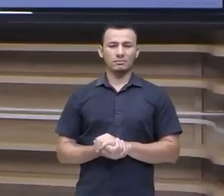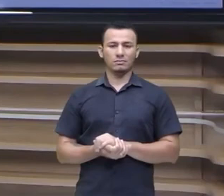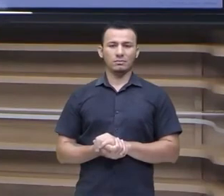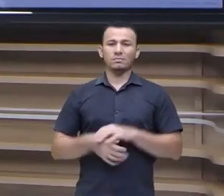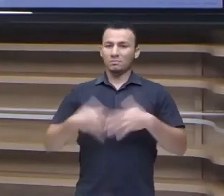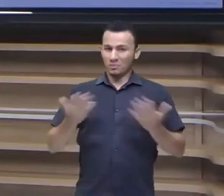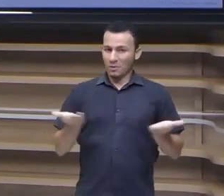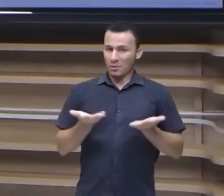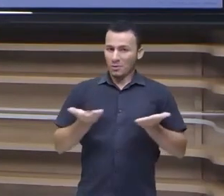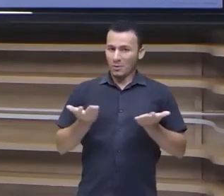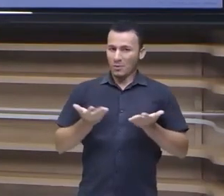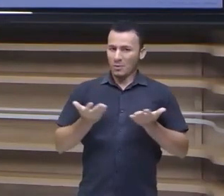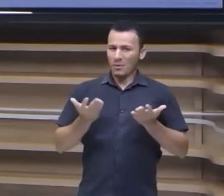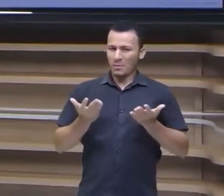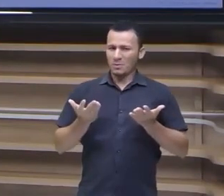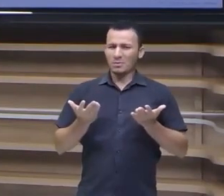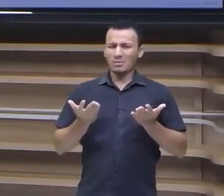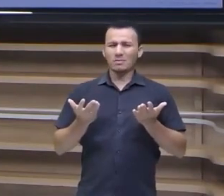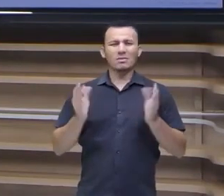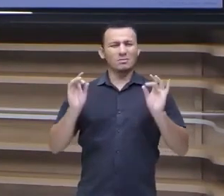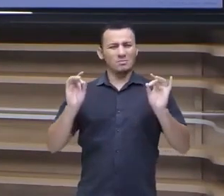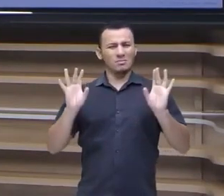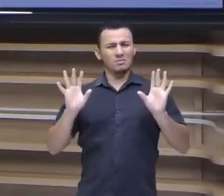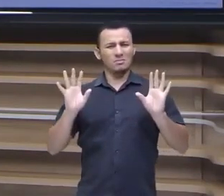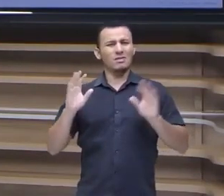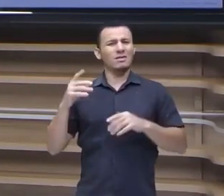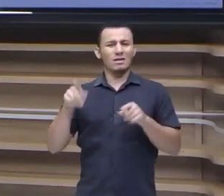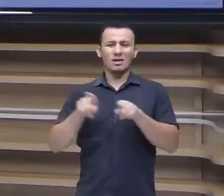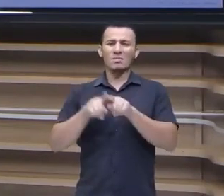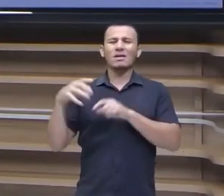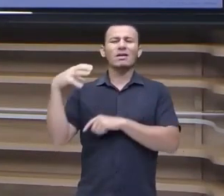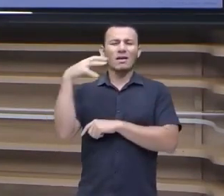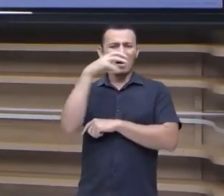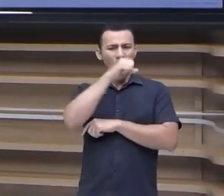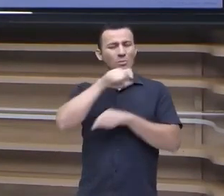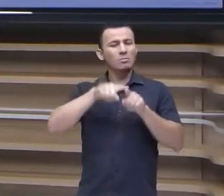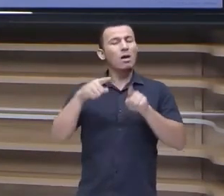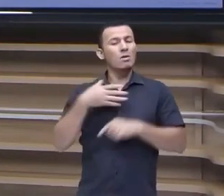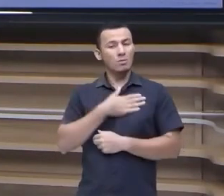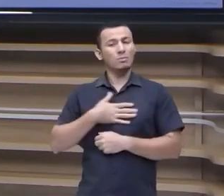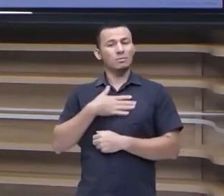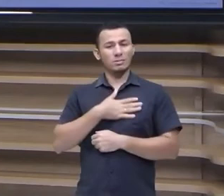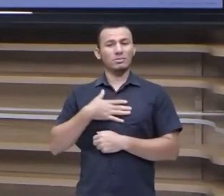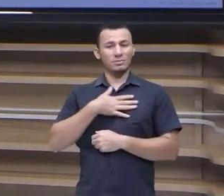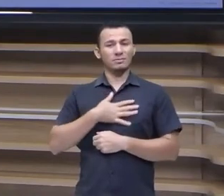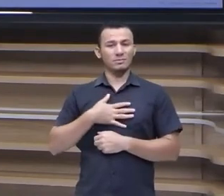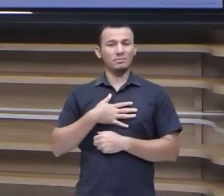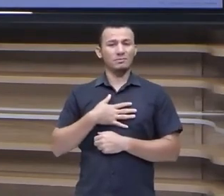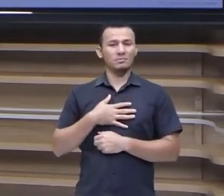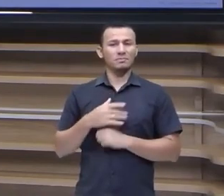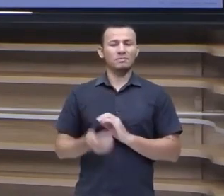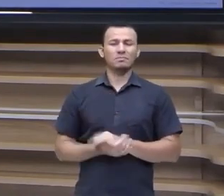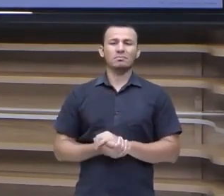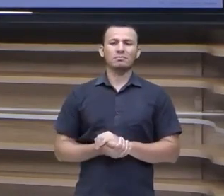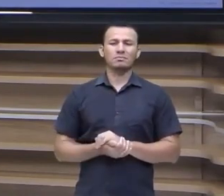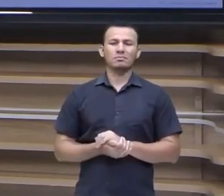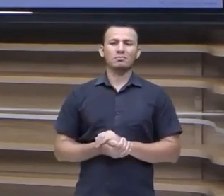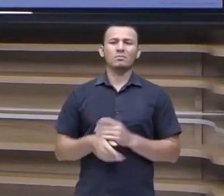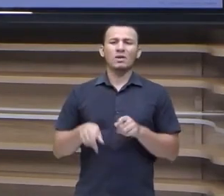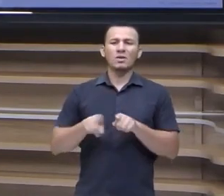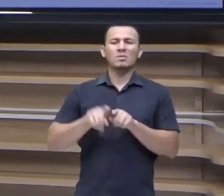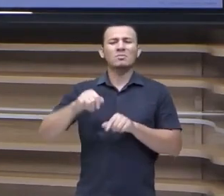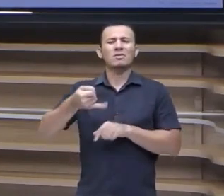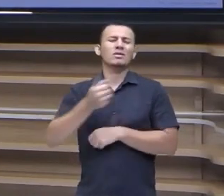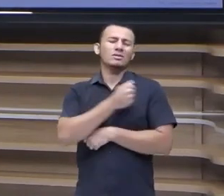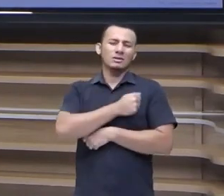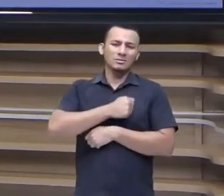Hoje a nossa aula foi assim, né? Rápida e gostosa, né? Nos deu muita saudade,